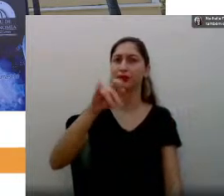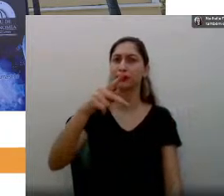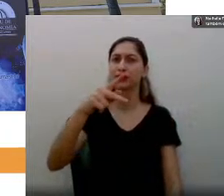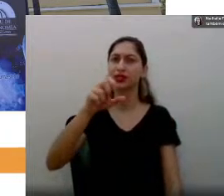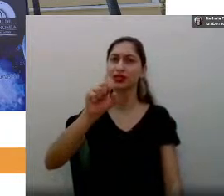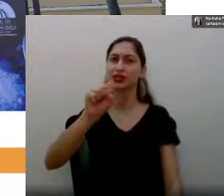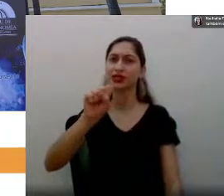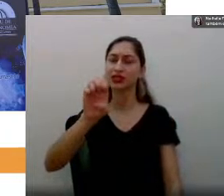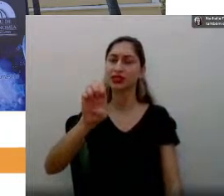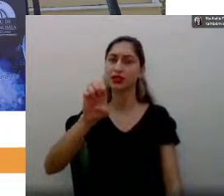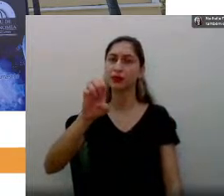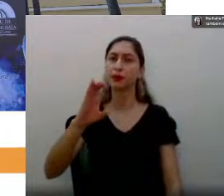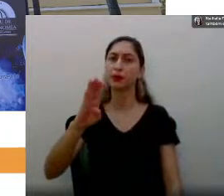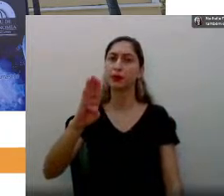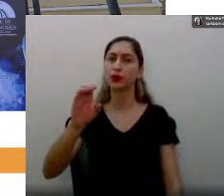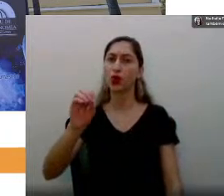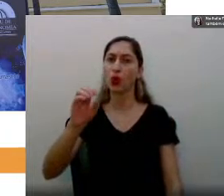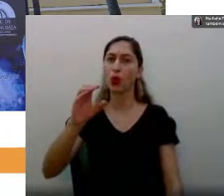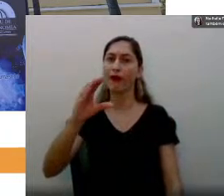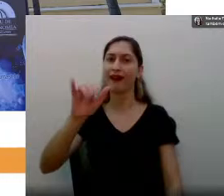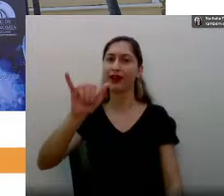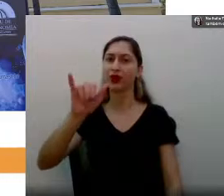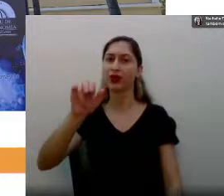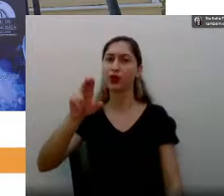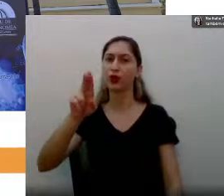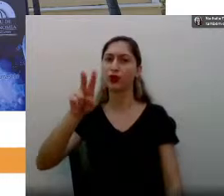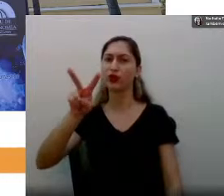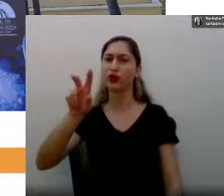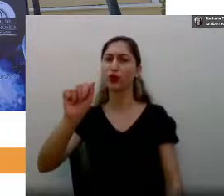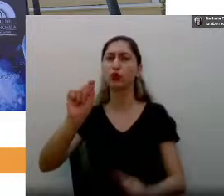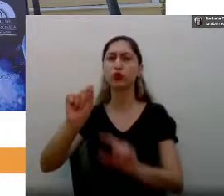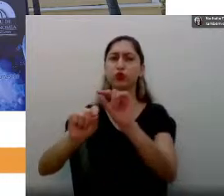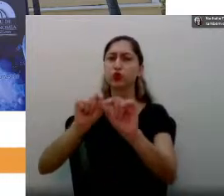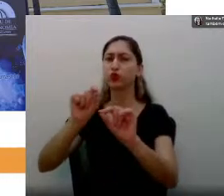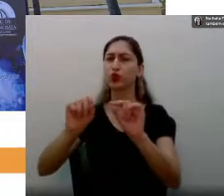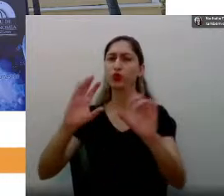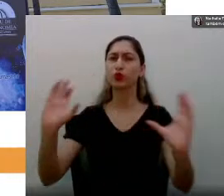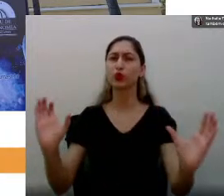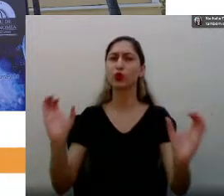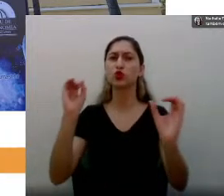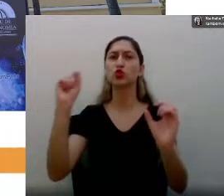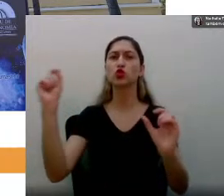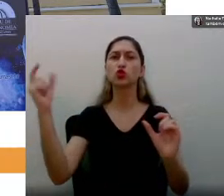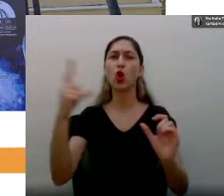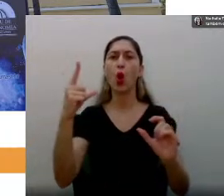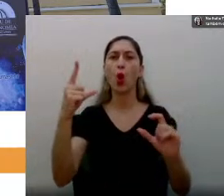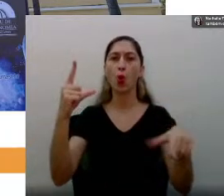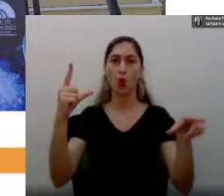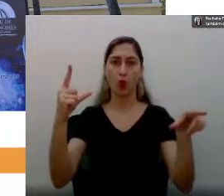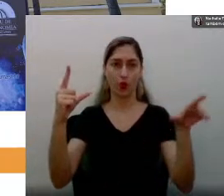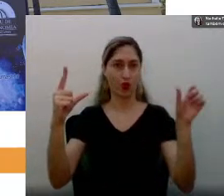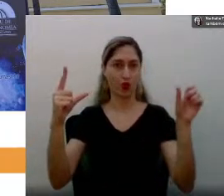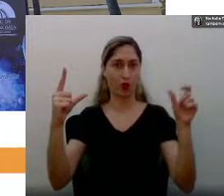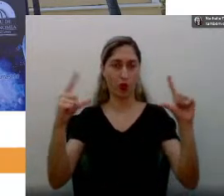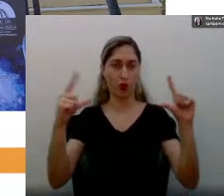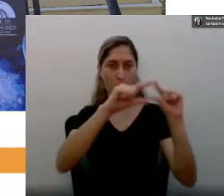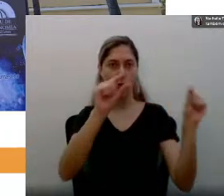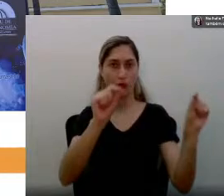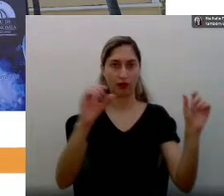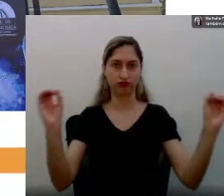a anos antes né o a teoria da relatividade de Einstein ela foi